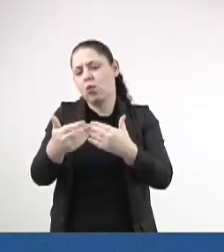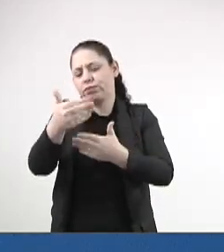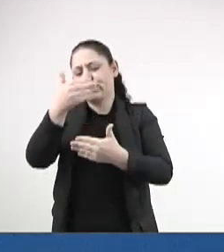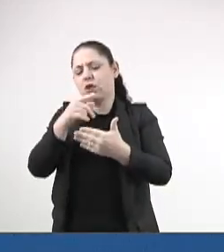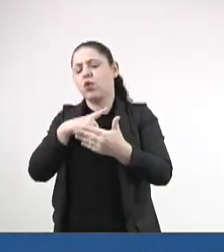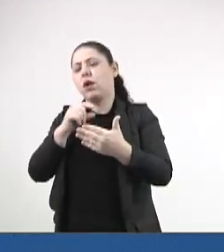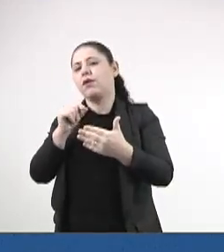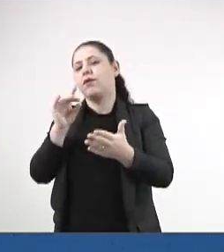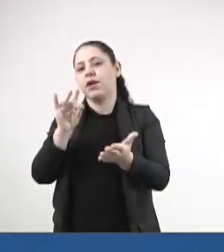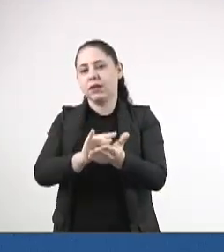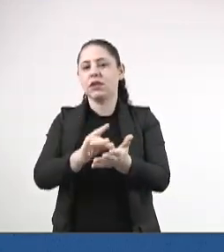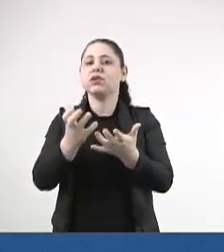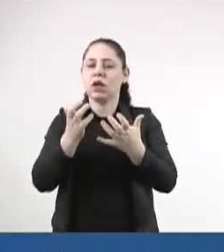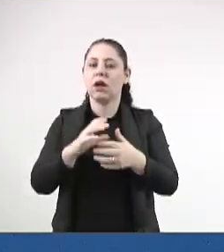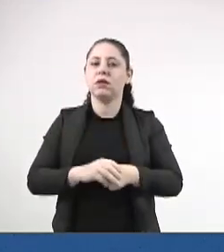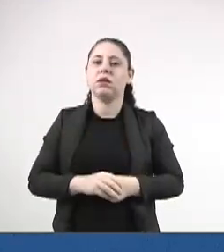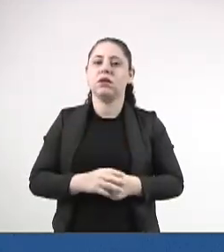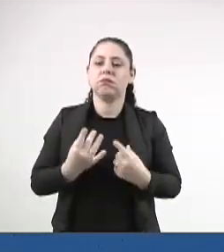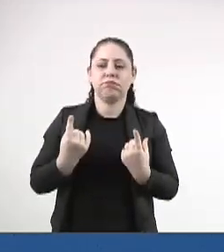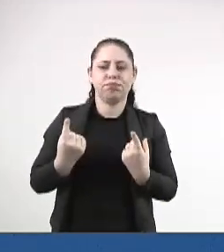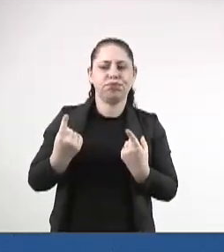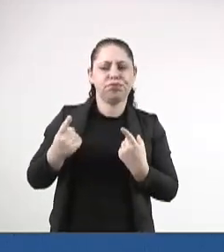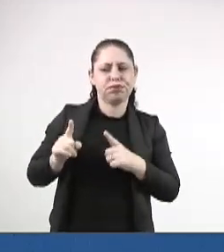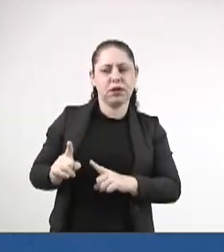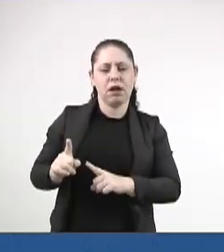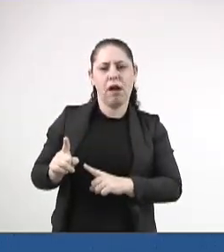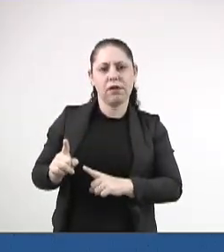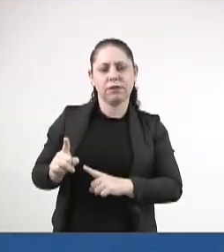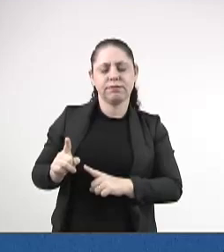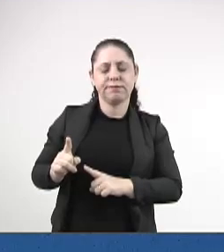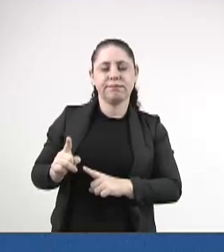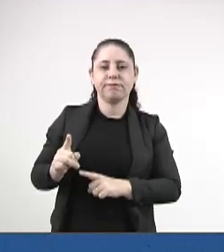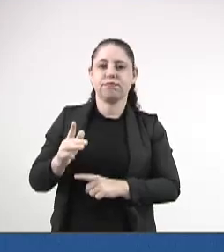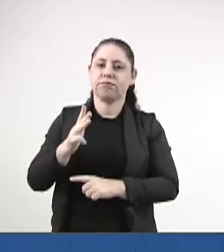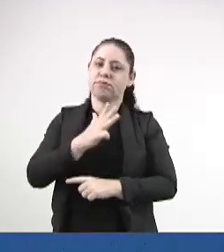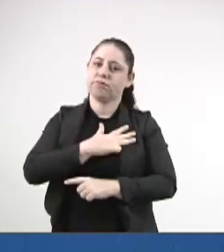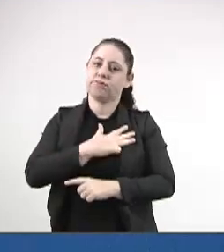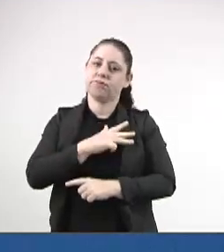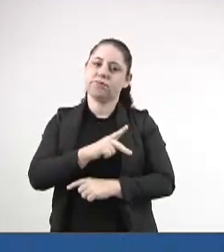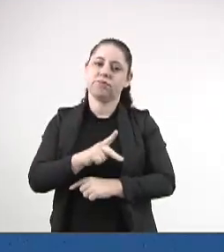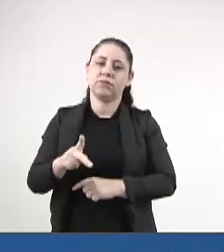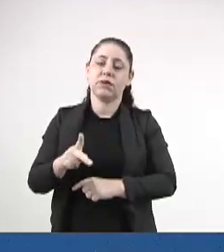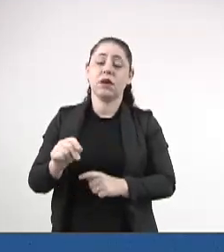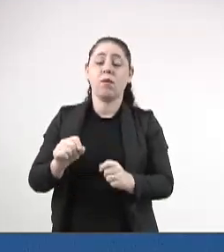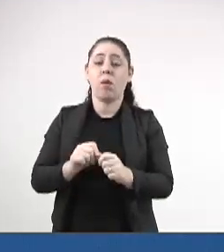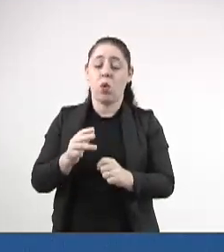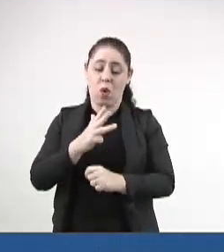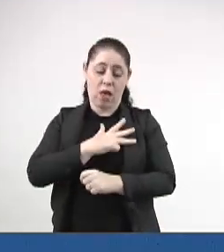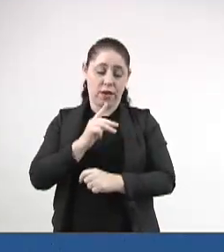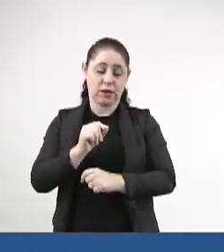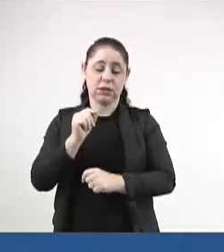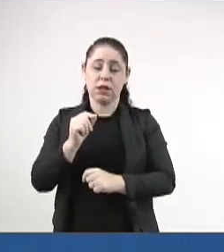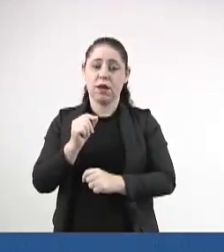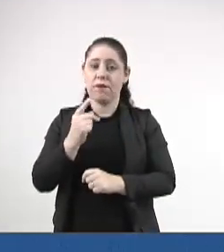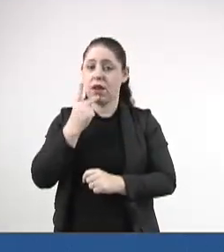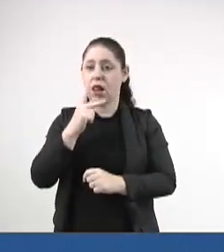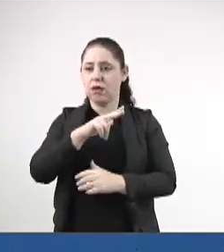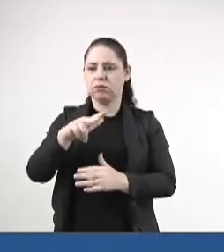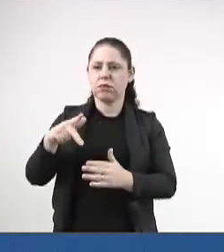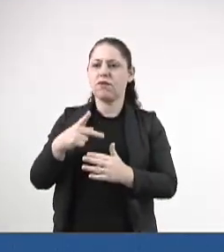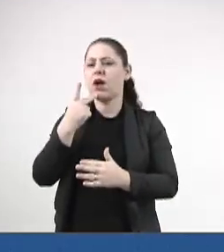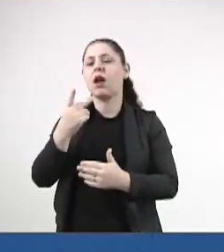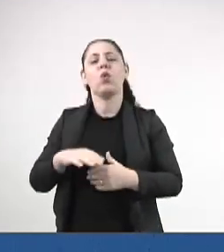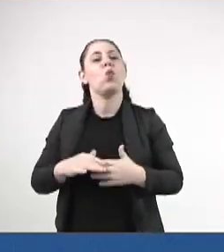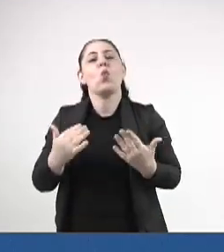desse PL? Para provocar o presidente Lula. Para provocar, para o presidente Lula vir a público